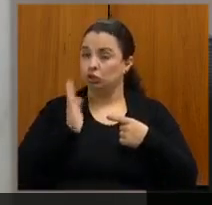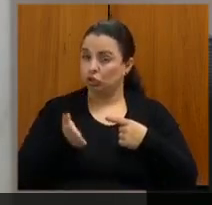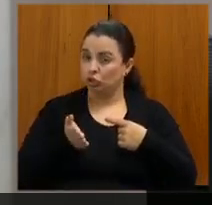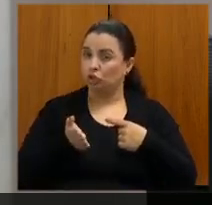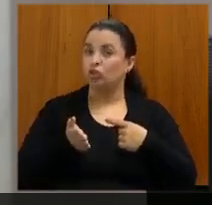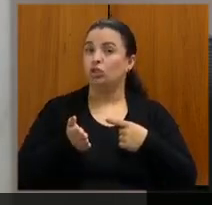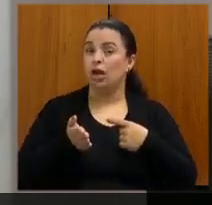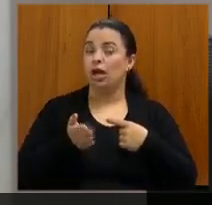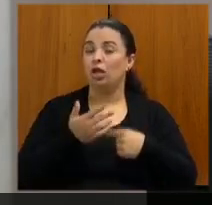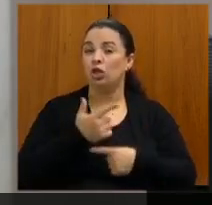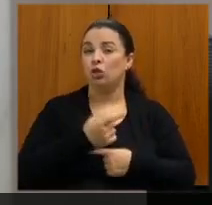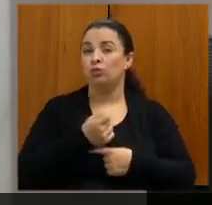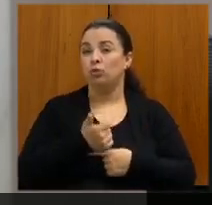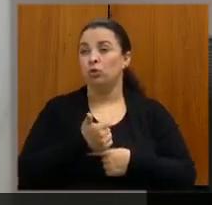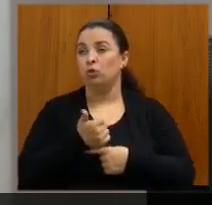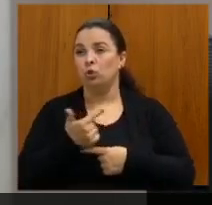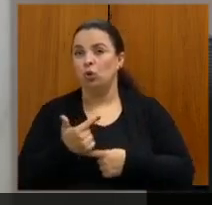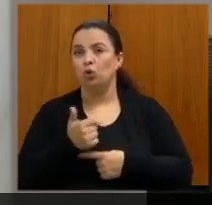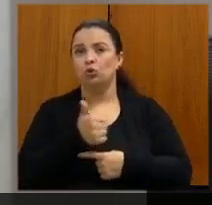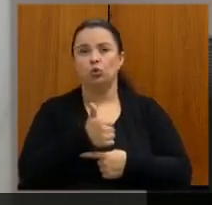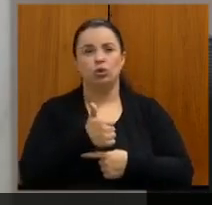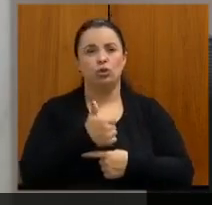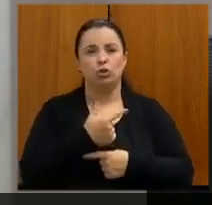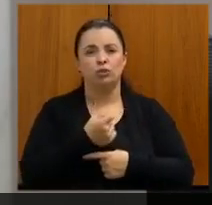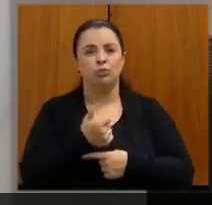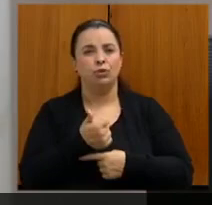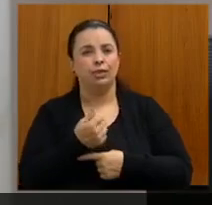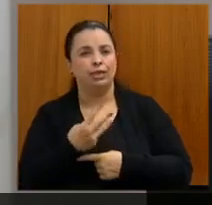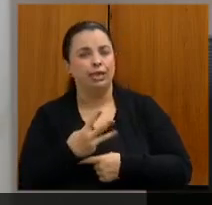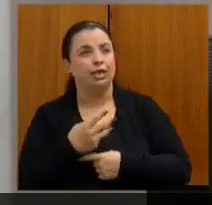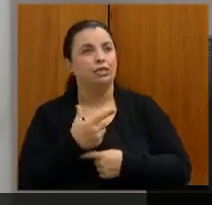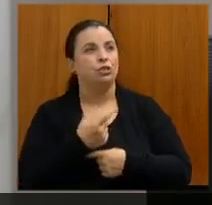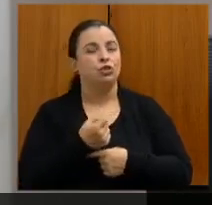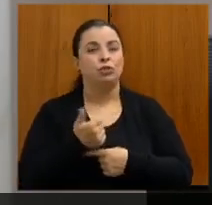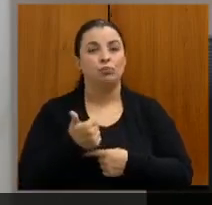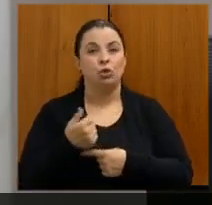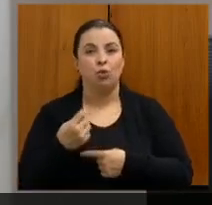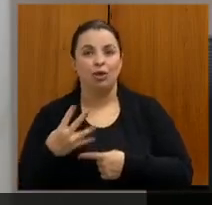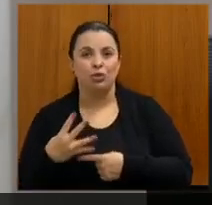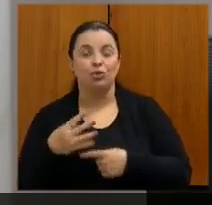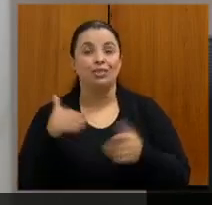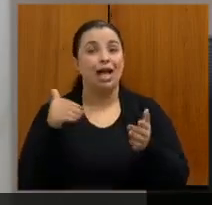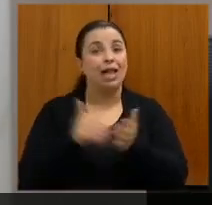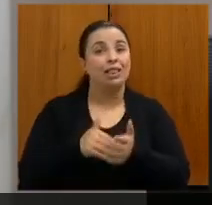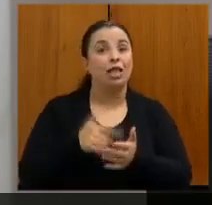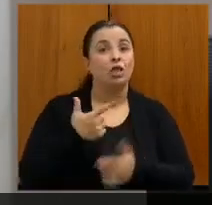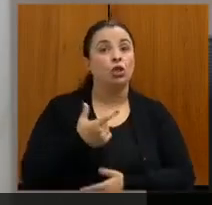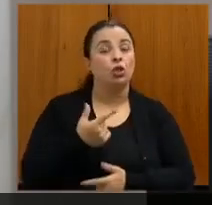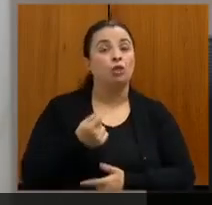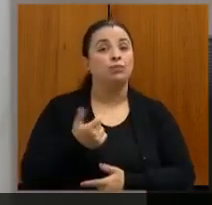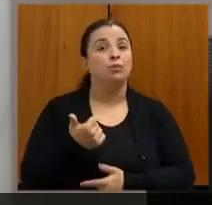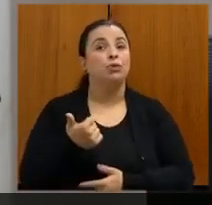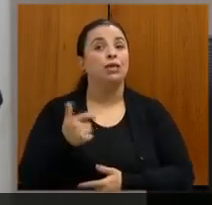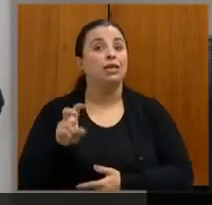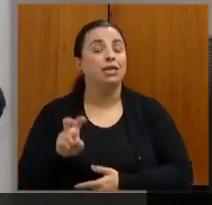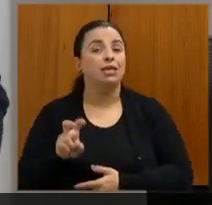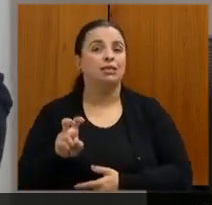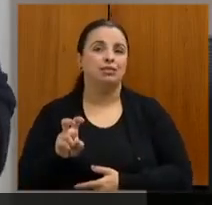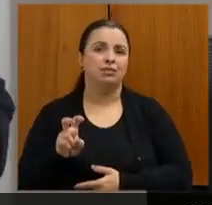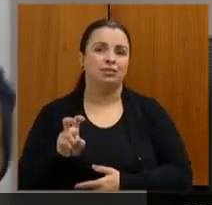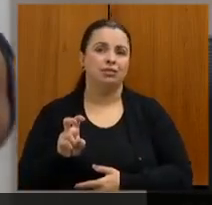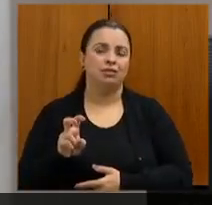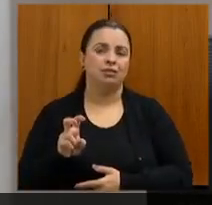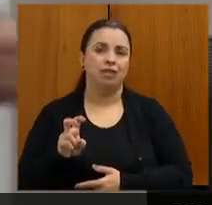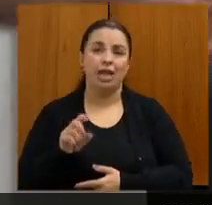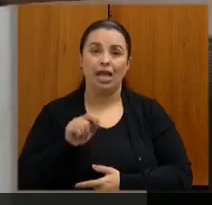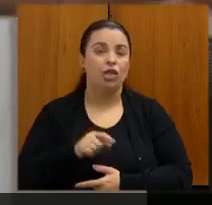com as ocupações em 2012 2013 2014 até chegar no decreto de 2015 não é uma novidade